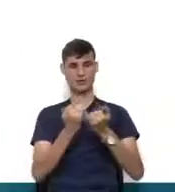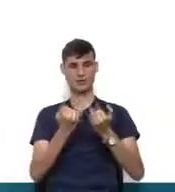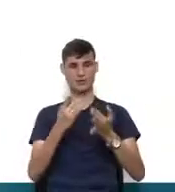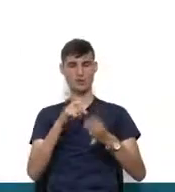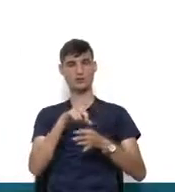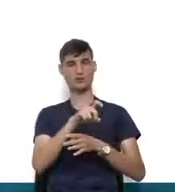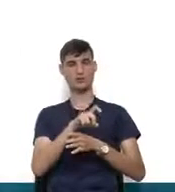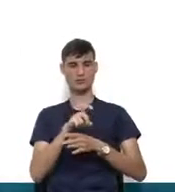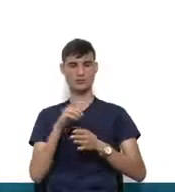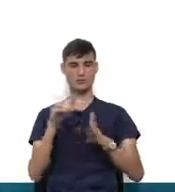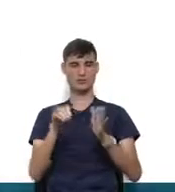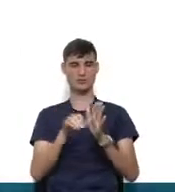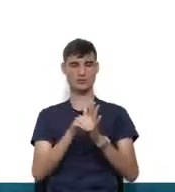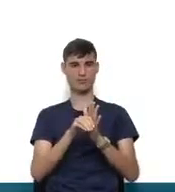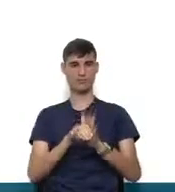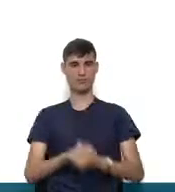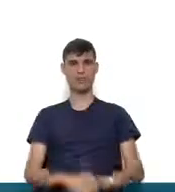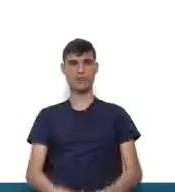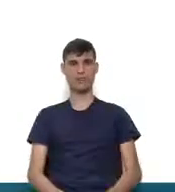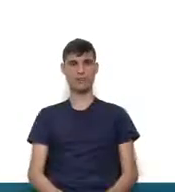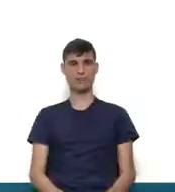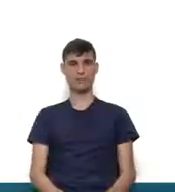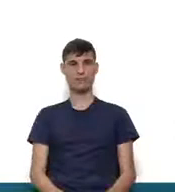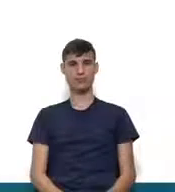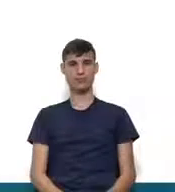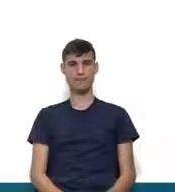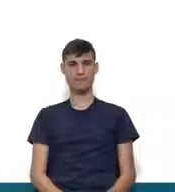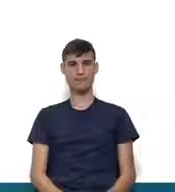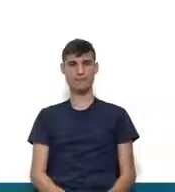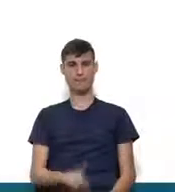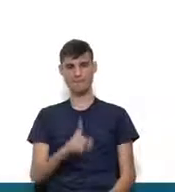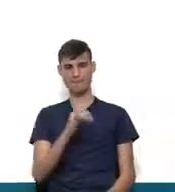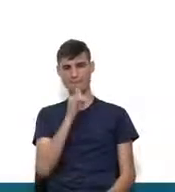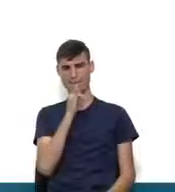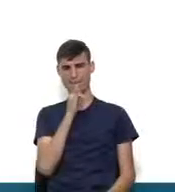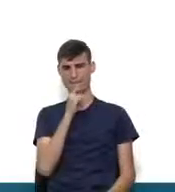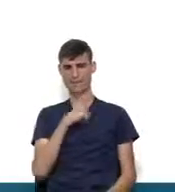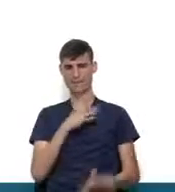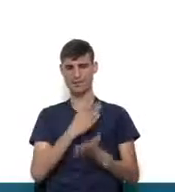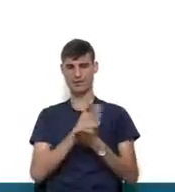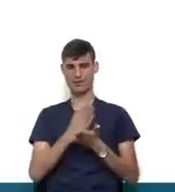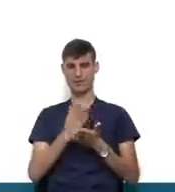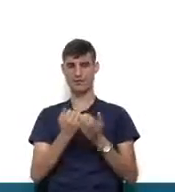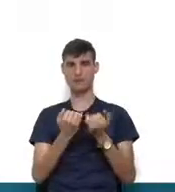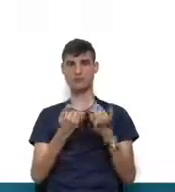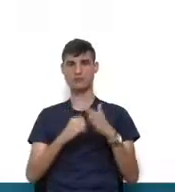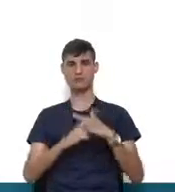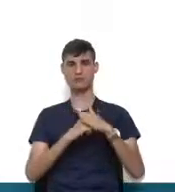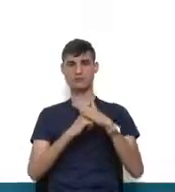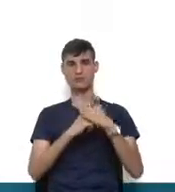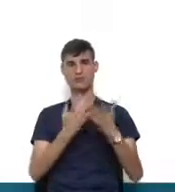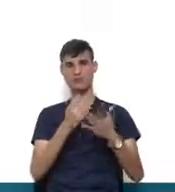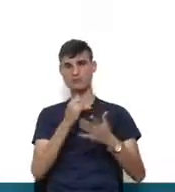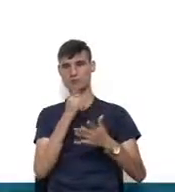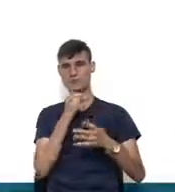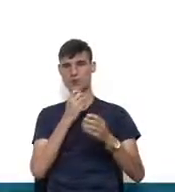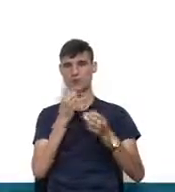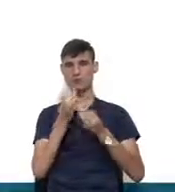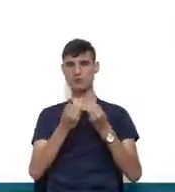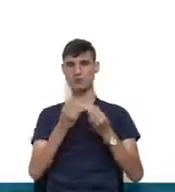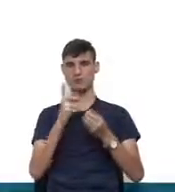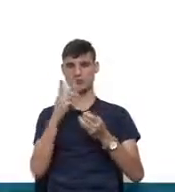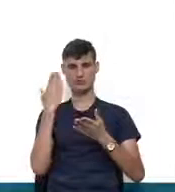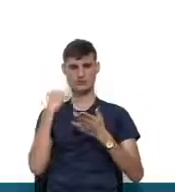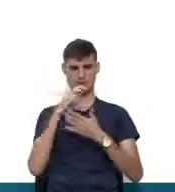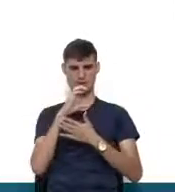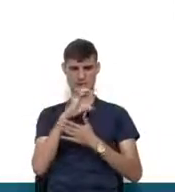desse x do domínio. Continuando, olha um exemplo de série de potência. Só que neste caso aqui, aquele